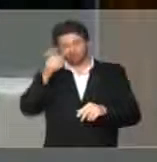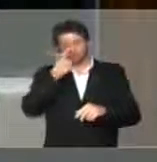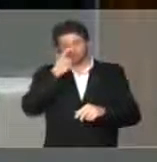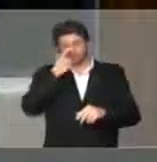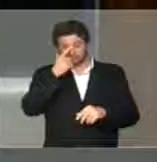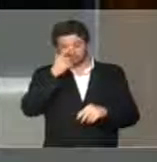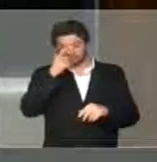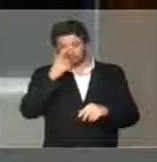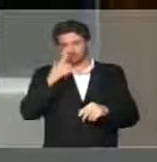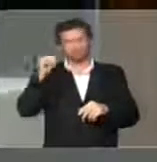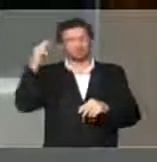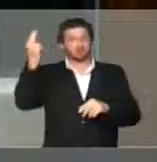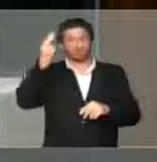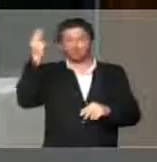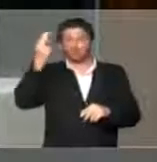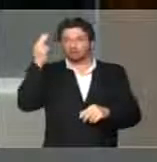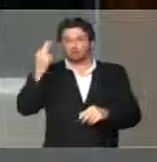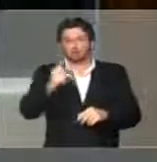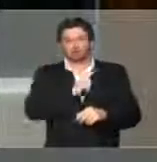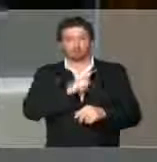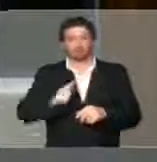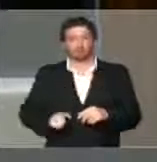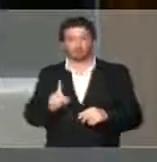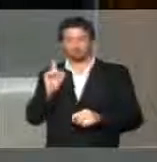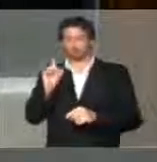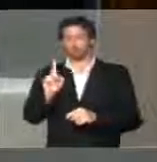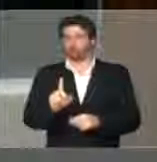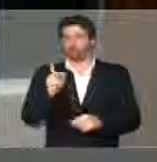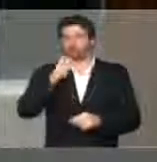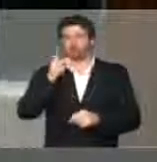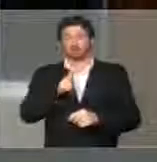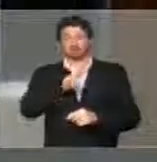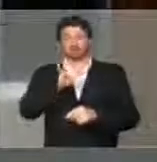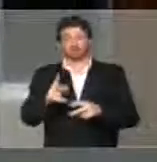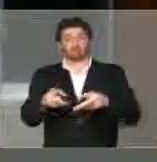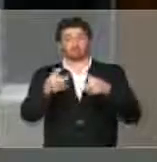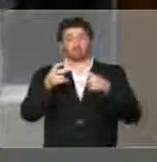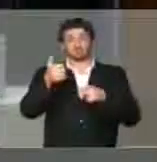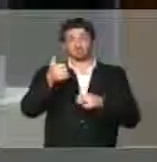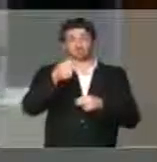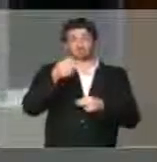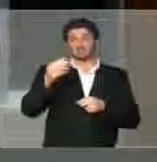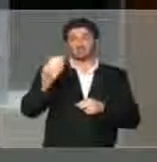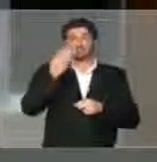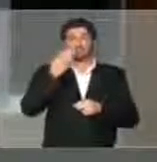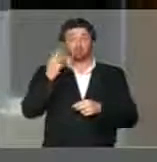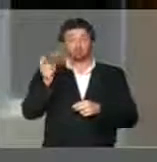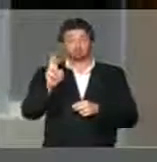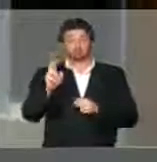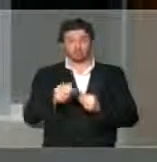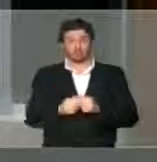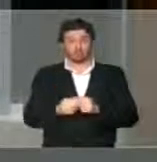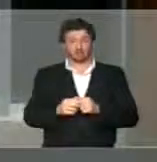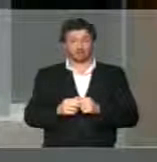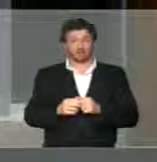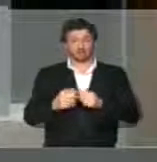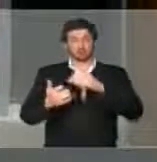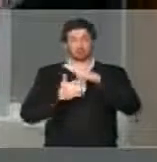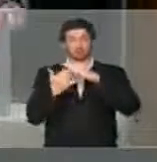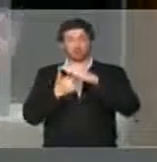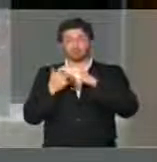brasileiro. Não tem como o governo chegar aqui e dizer que vai cobrar 17 bilhões de reais de